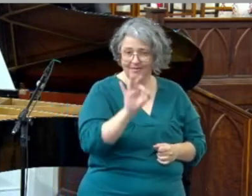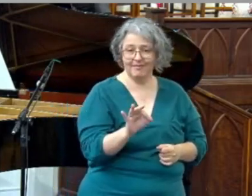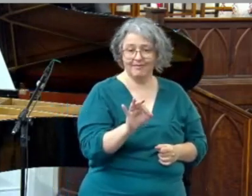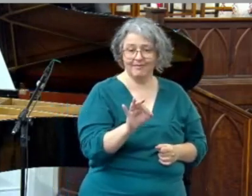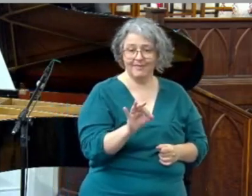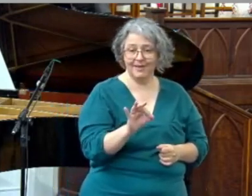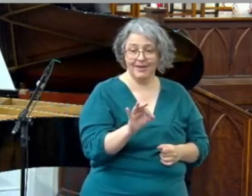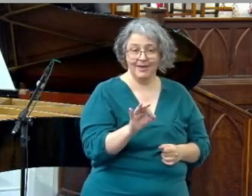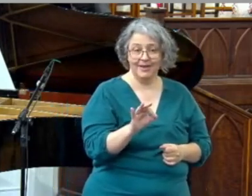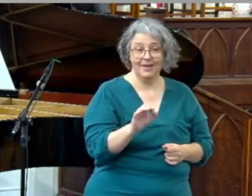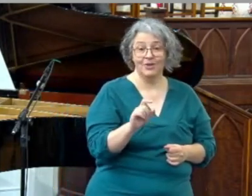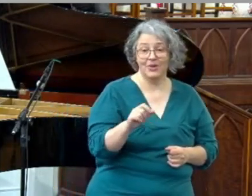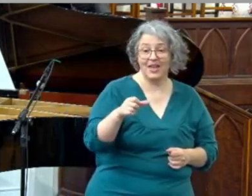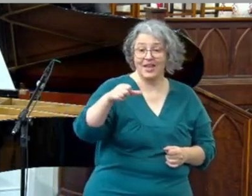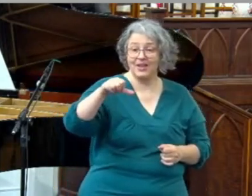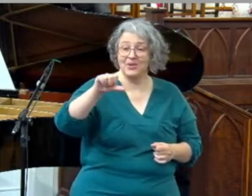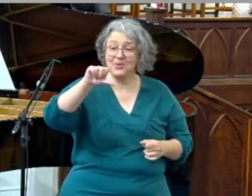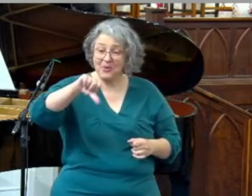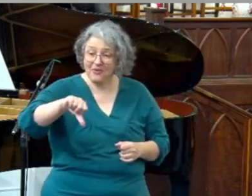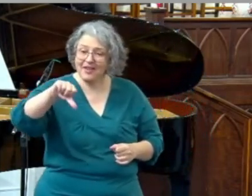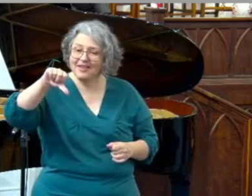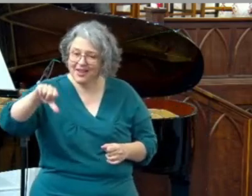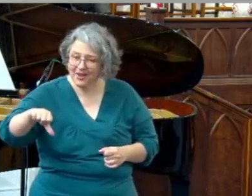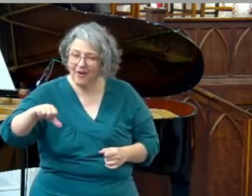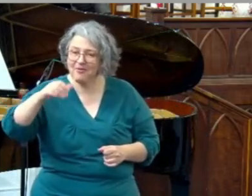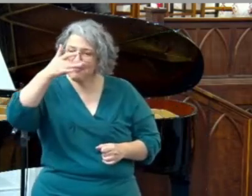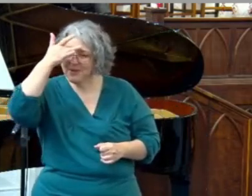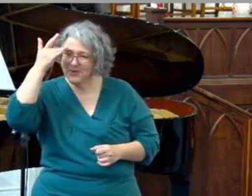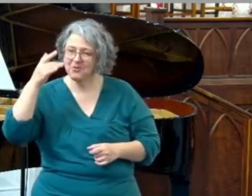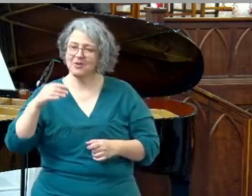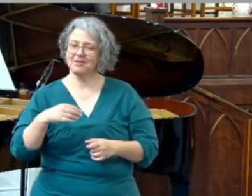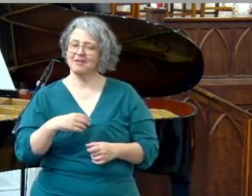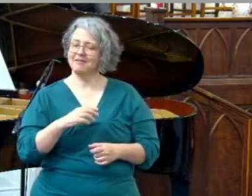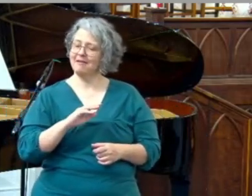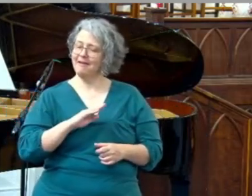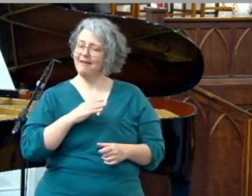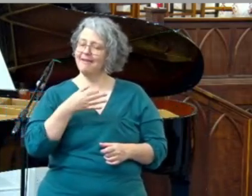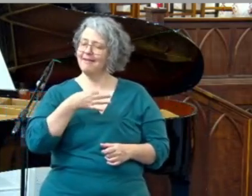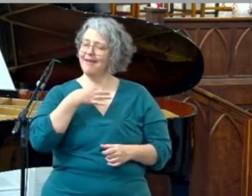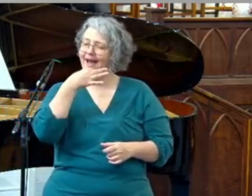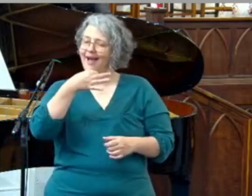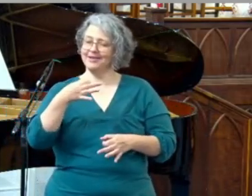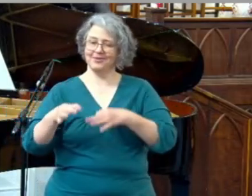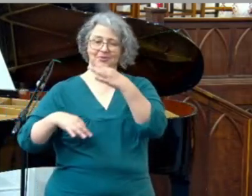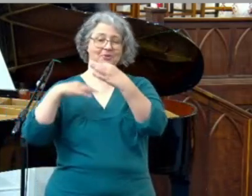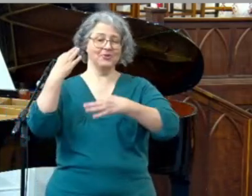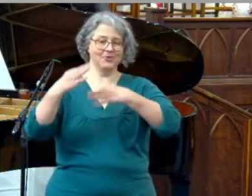necessitam de arrependimento. Percebem aqui mais uma vez um recurso de ironia?